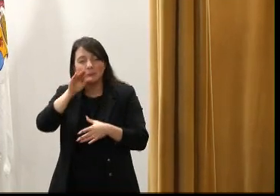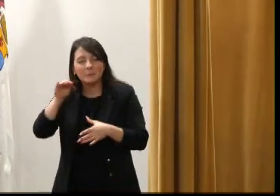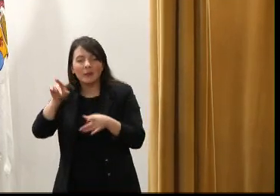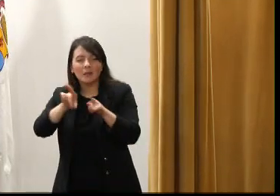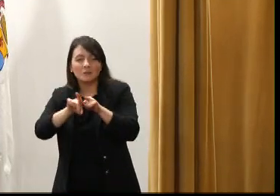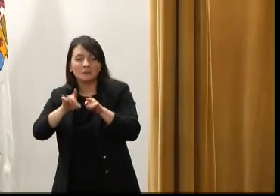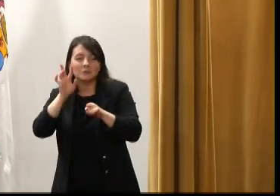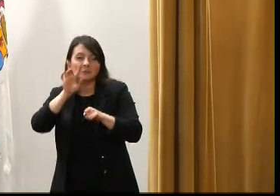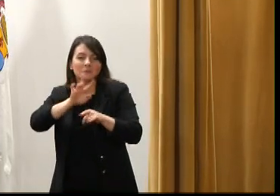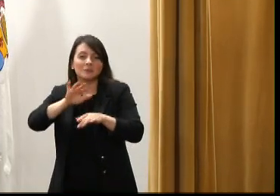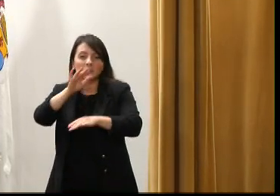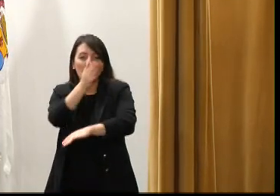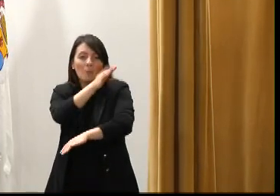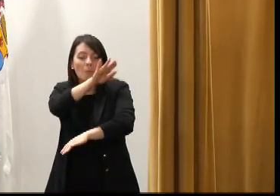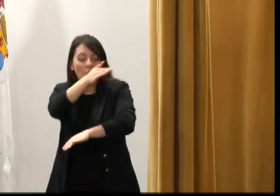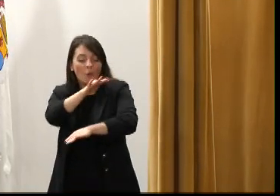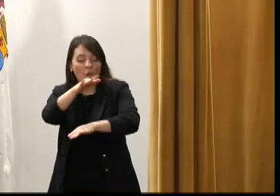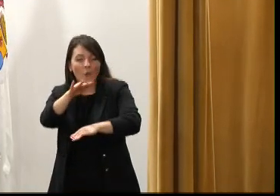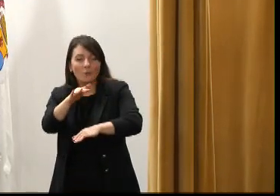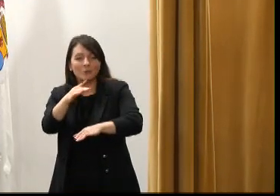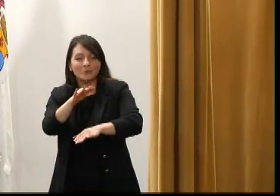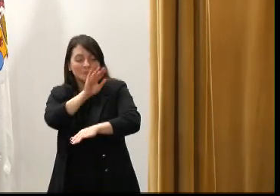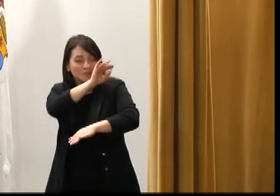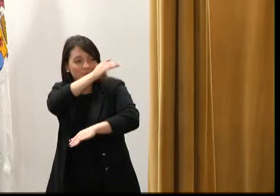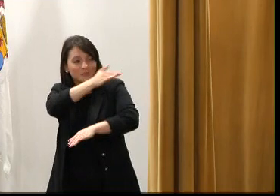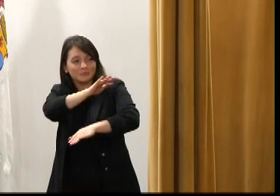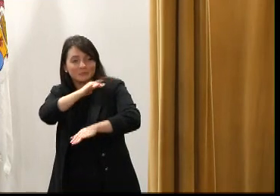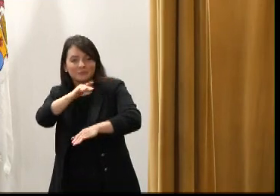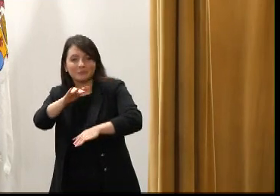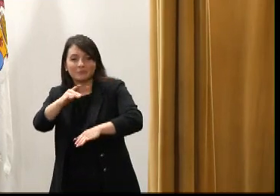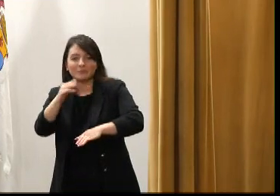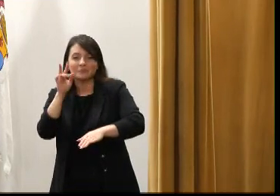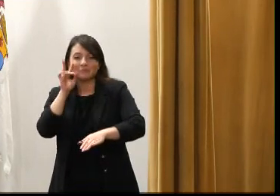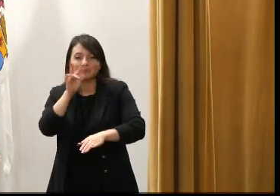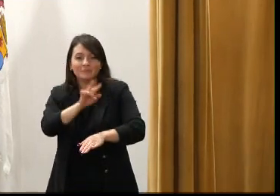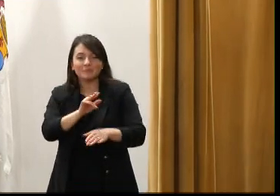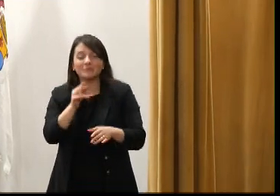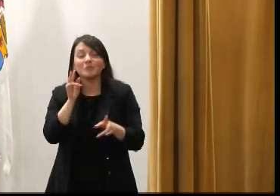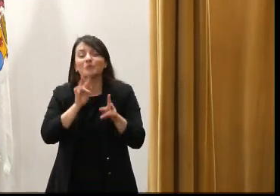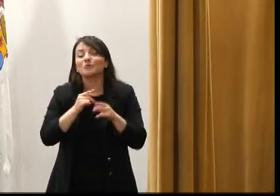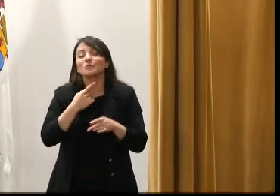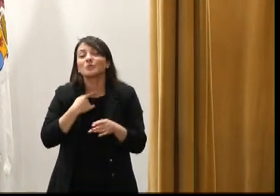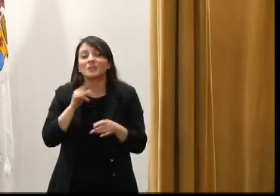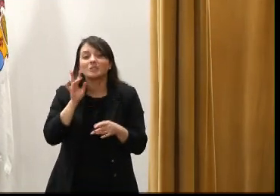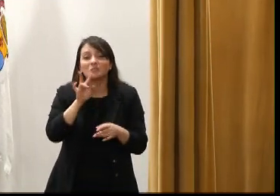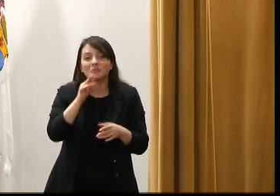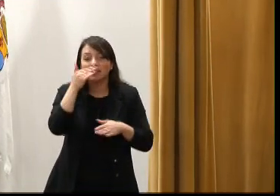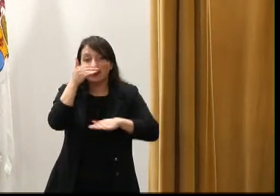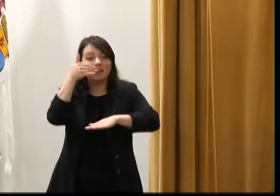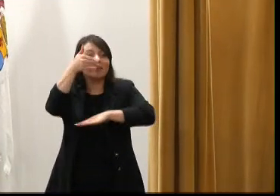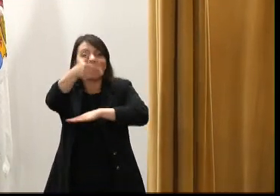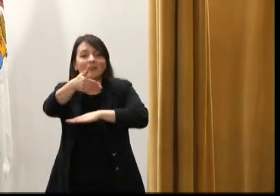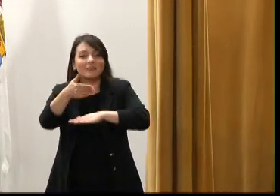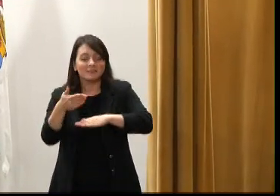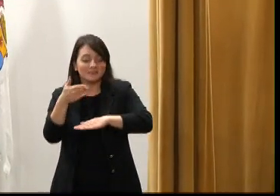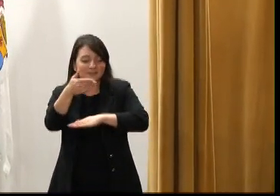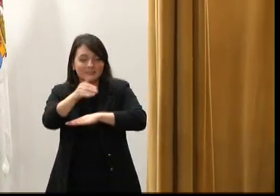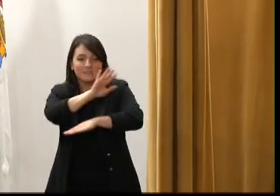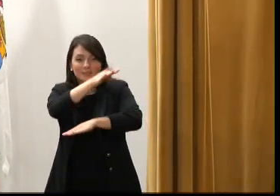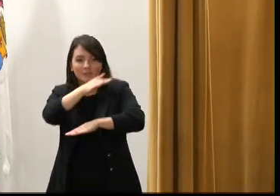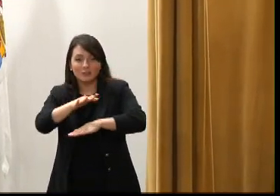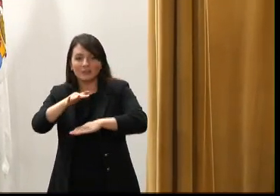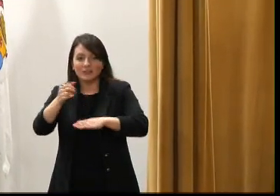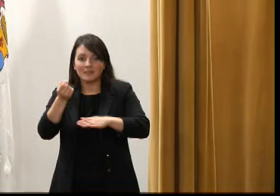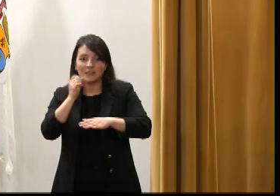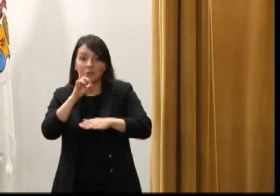olha por causa dos morros. Os morros, eles meio que amparam a nossa vontade de ver além deles, e além deles, logo ali está o